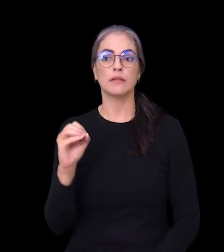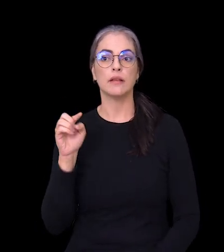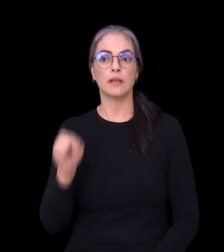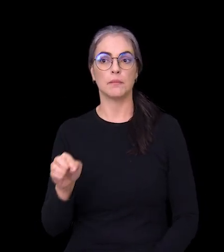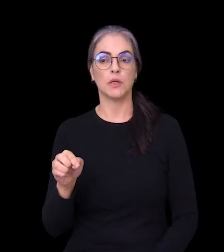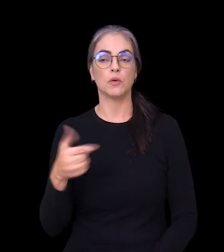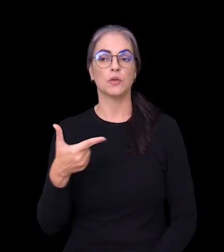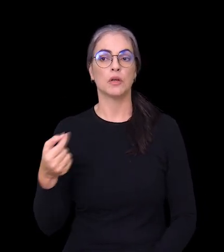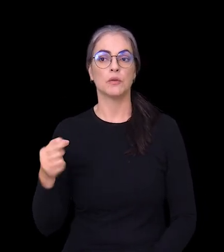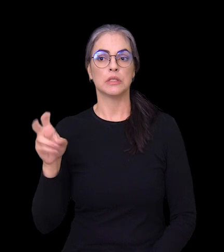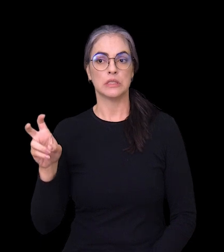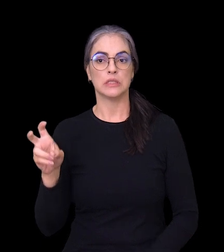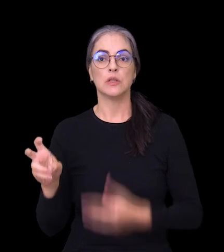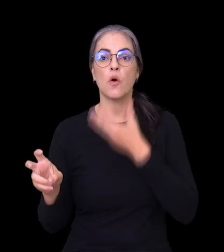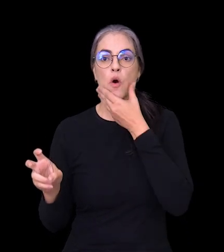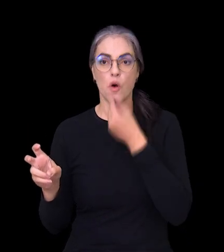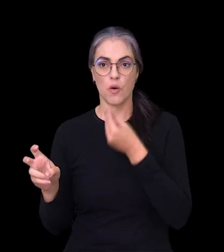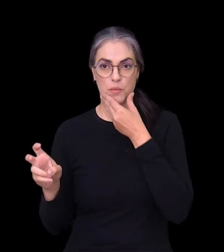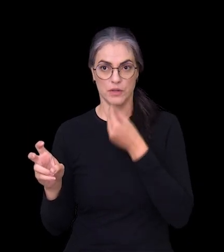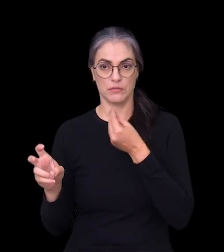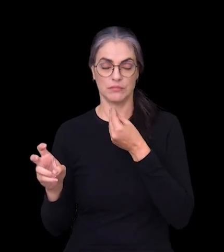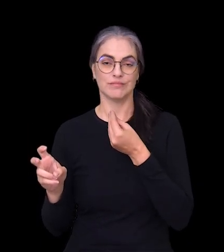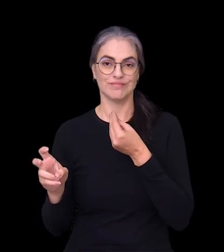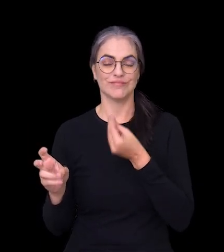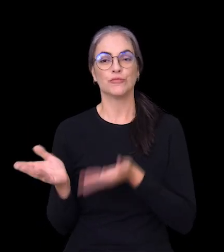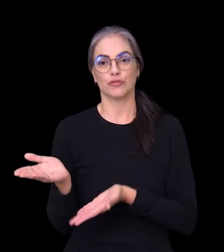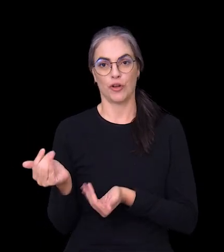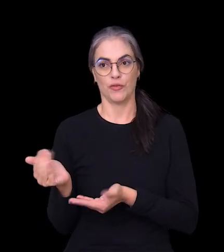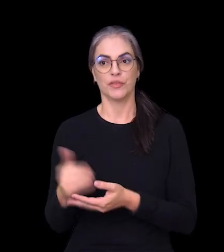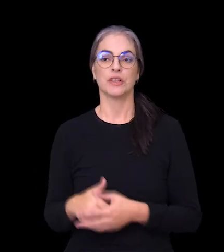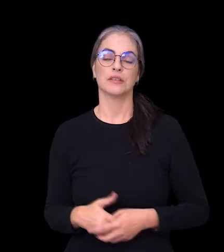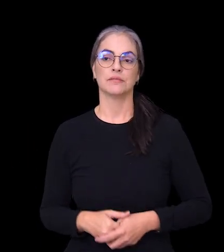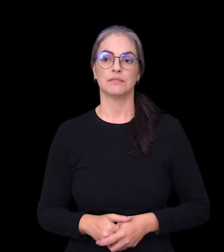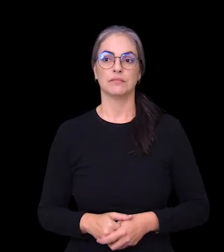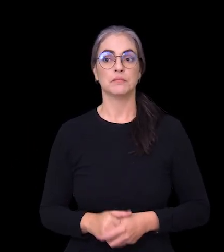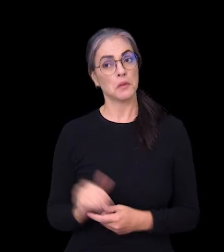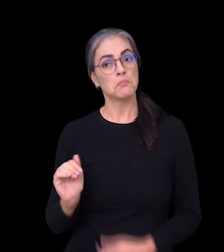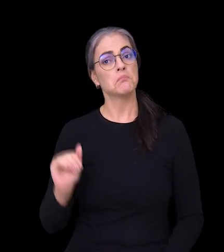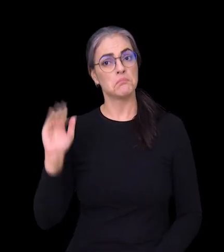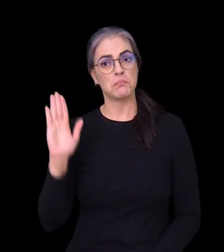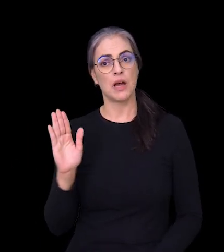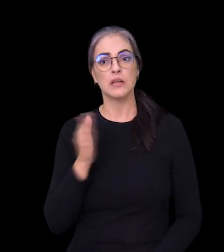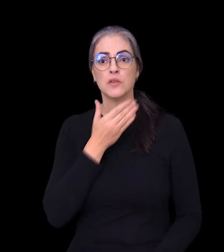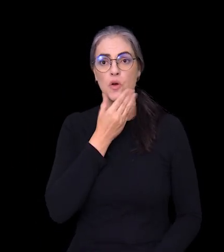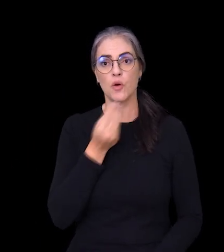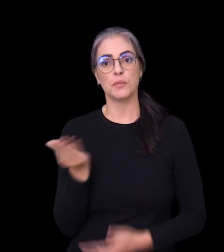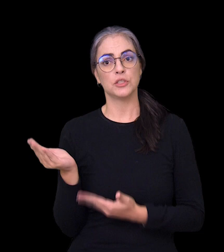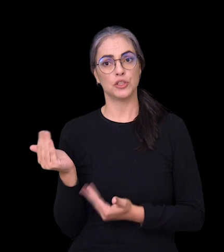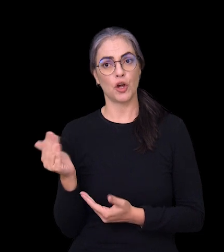15.080.205 do sexo masculino, ou seja, entre os jovens a gente ainda tem mais do sexo masculino,